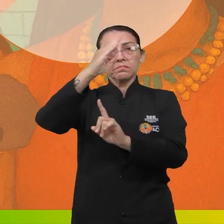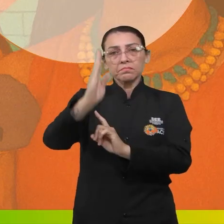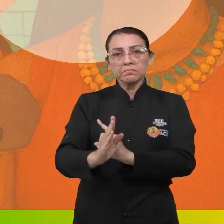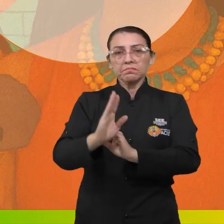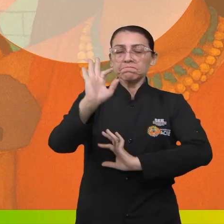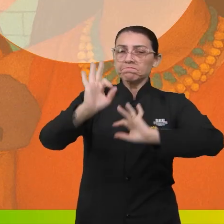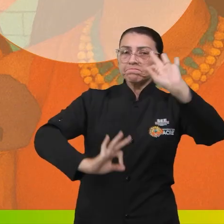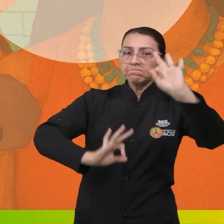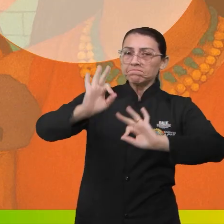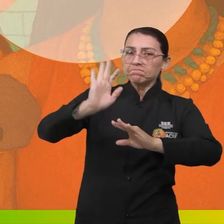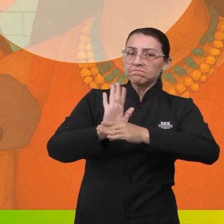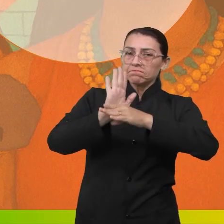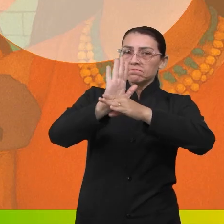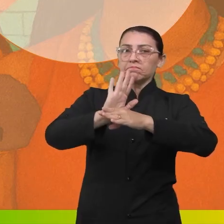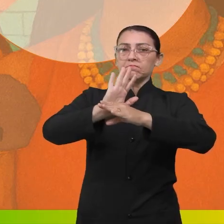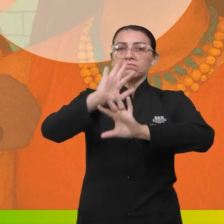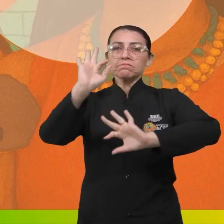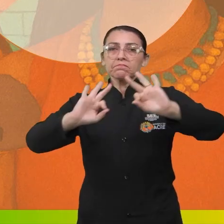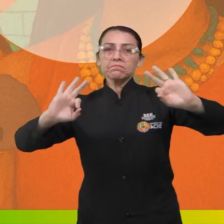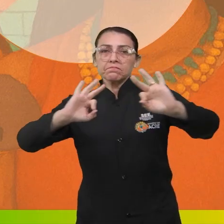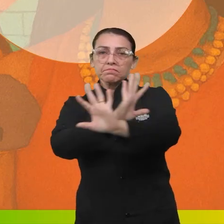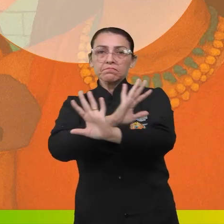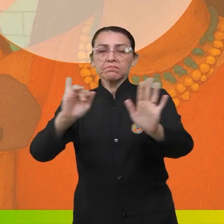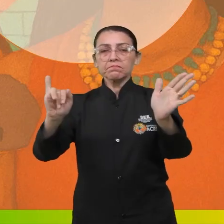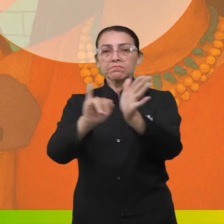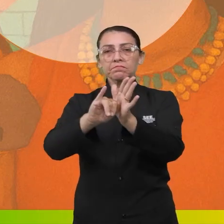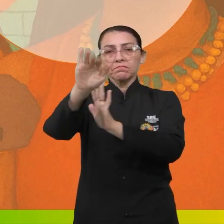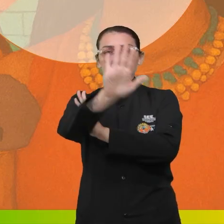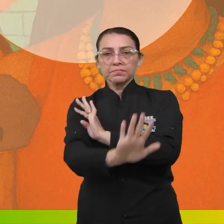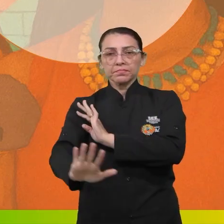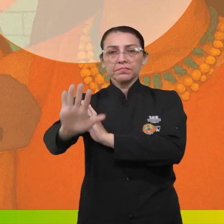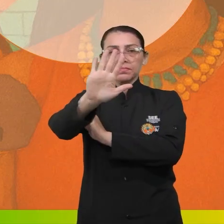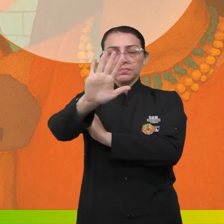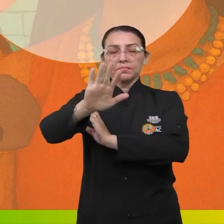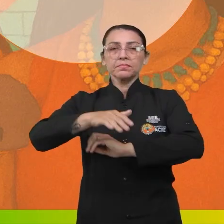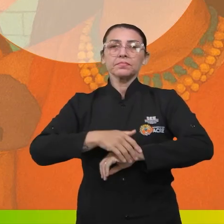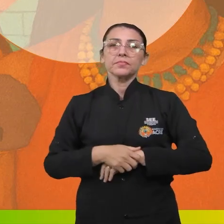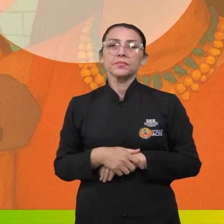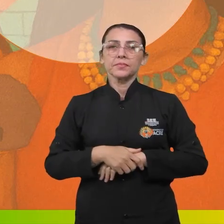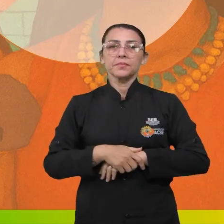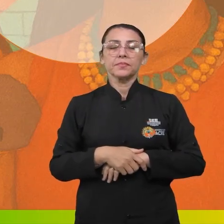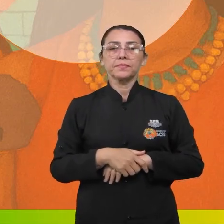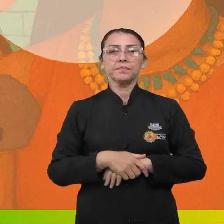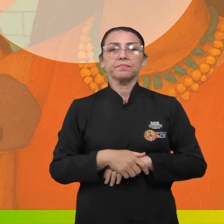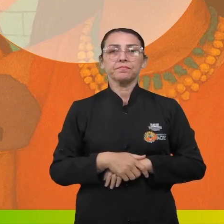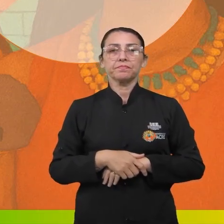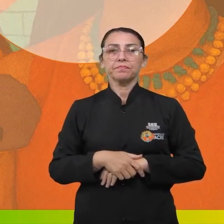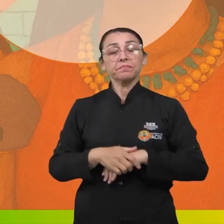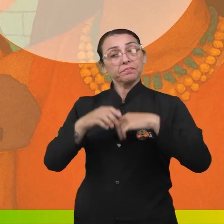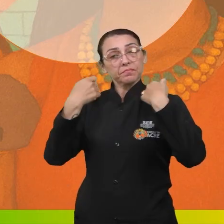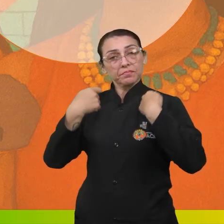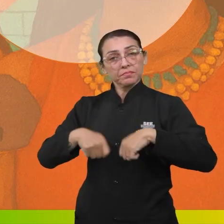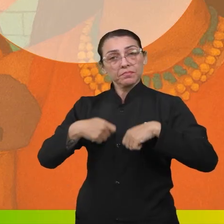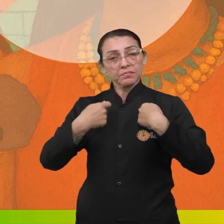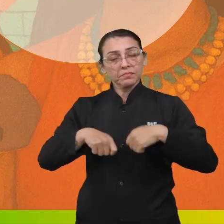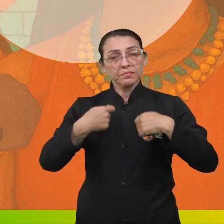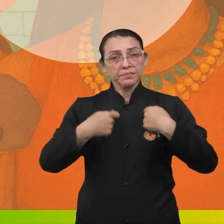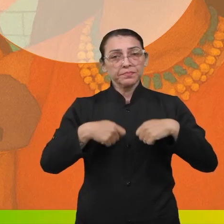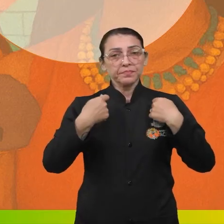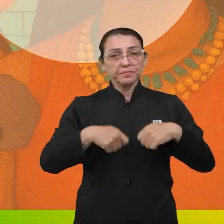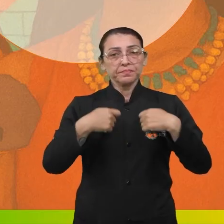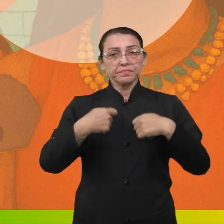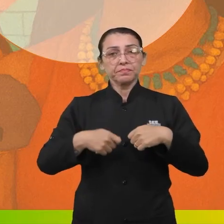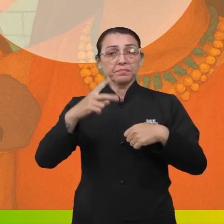brasileira contribui para a construção de uma identidade nacional. Então, é preciso minha